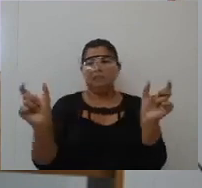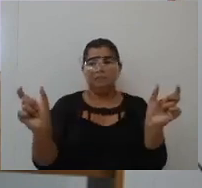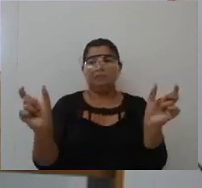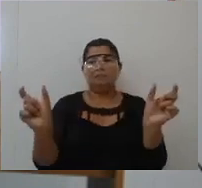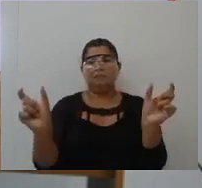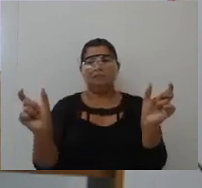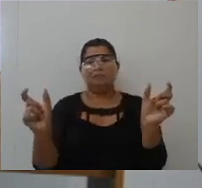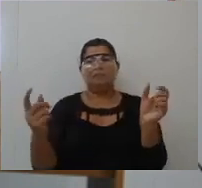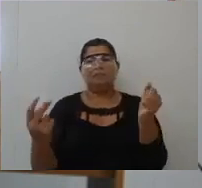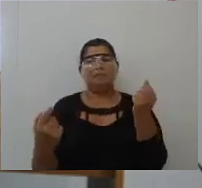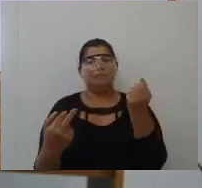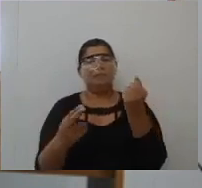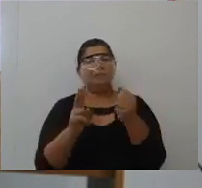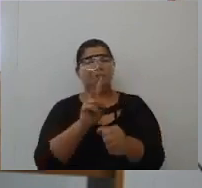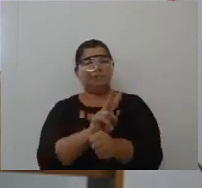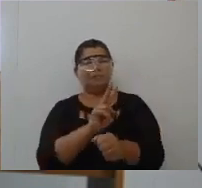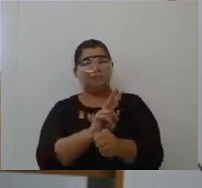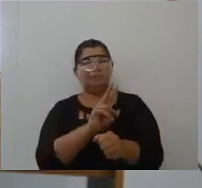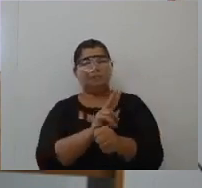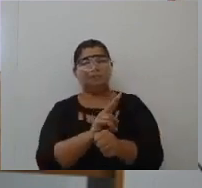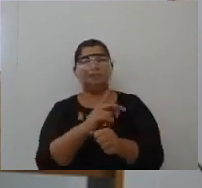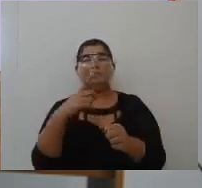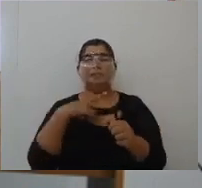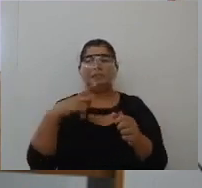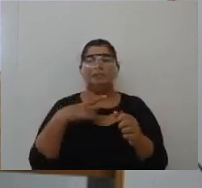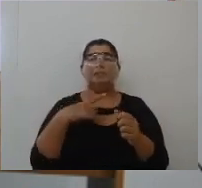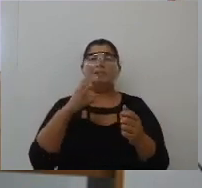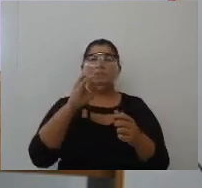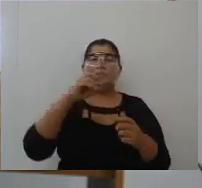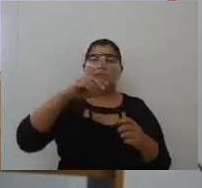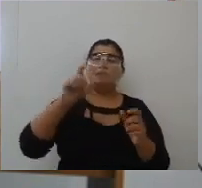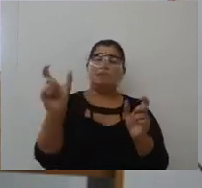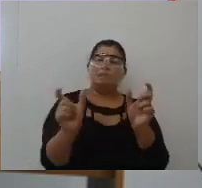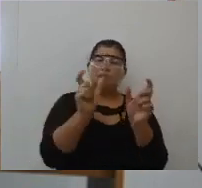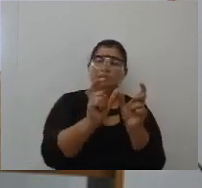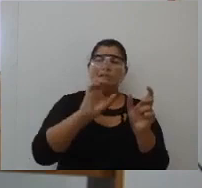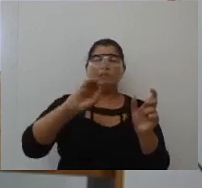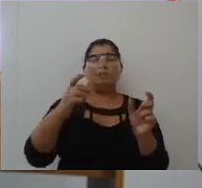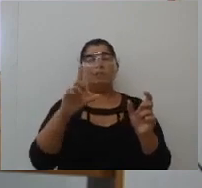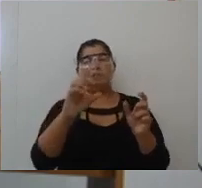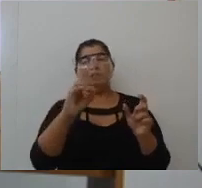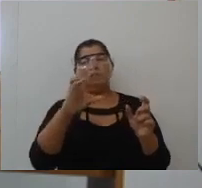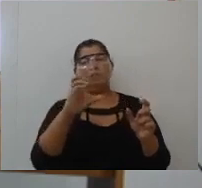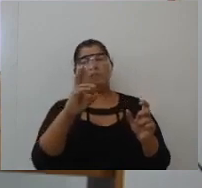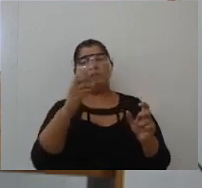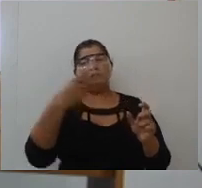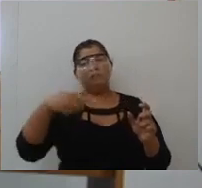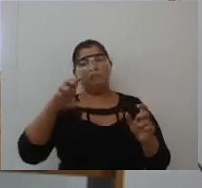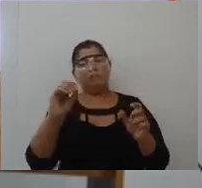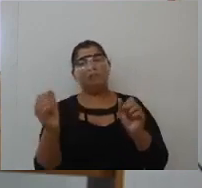subordinada, ela apresenta uma conjunção ou uma locução conjuntiva. Então, quando eu digo,